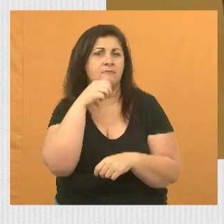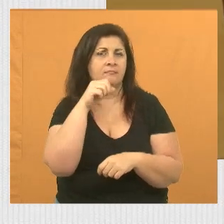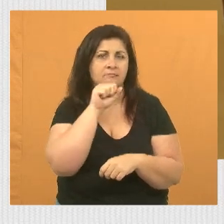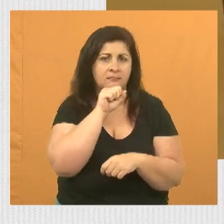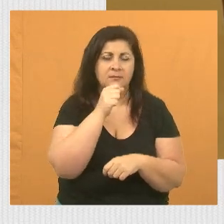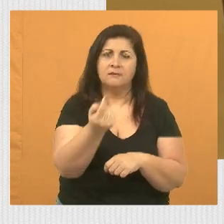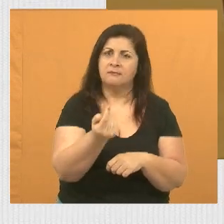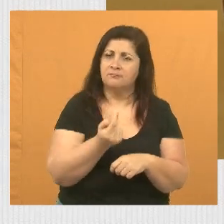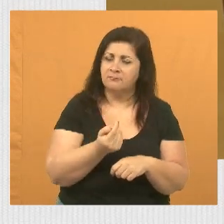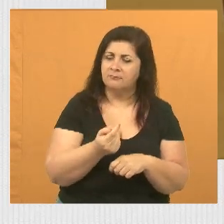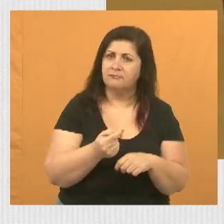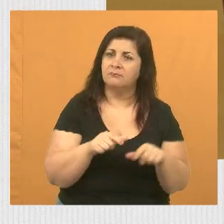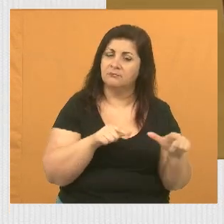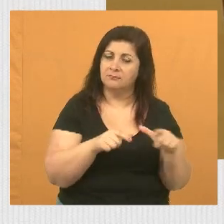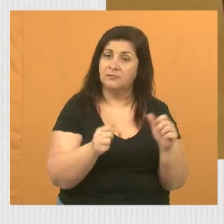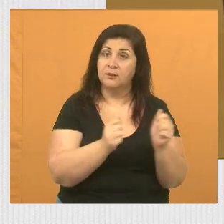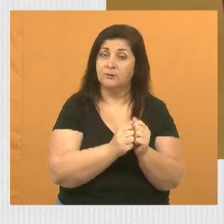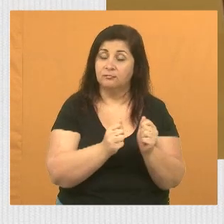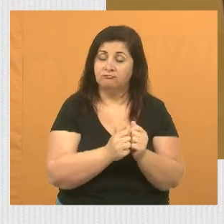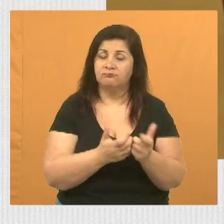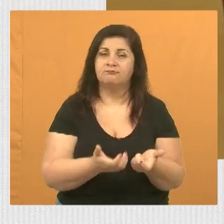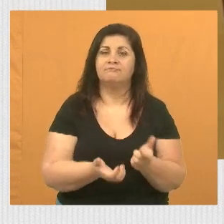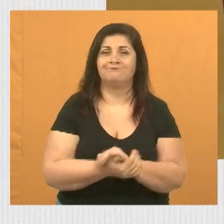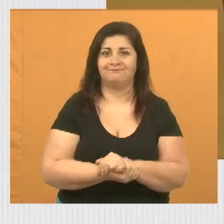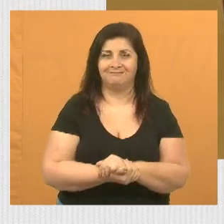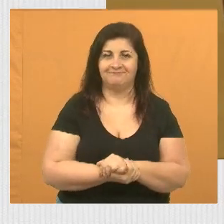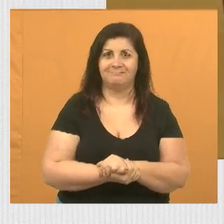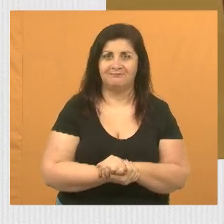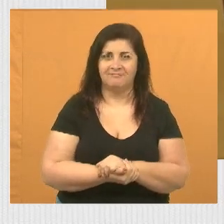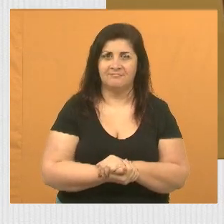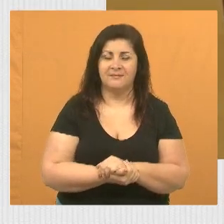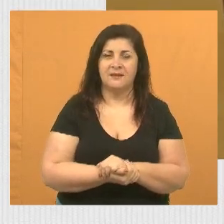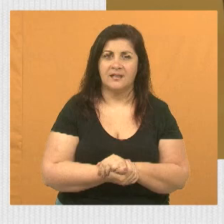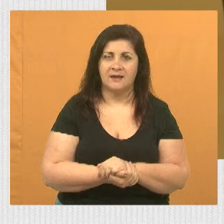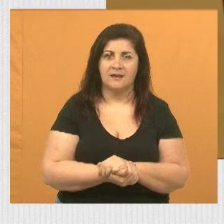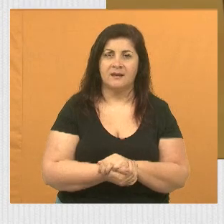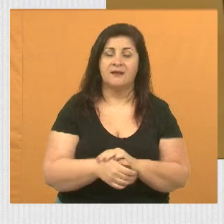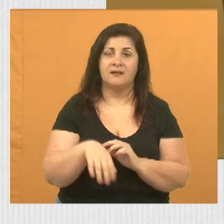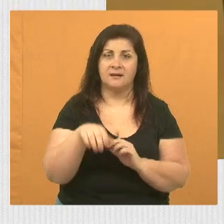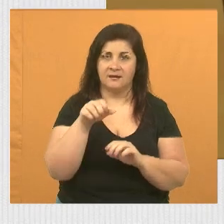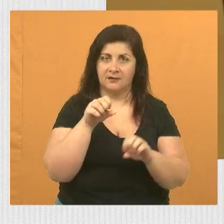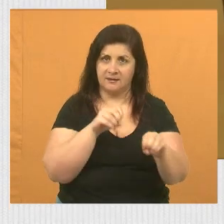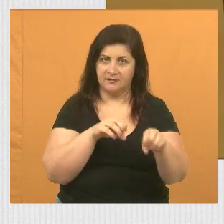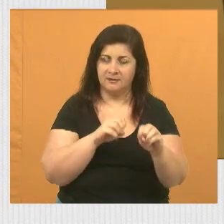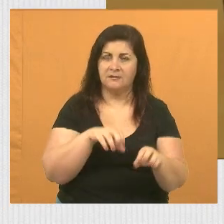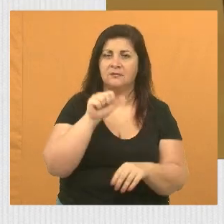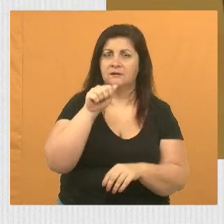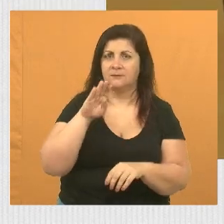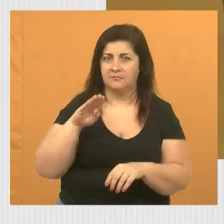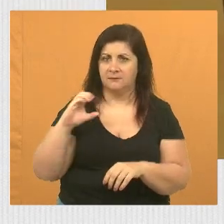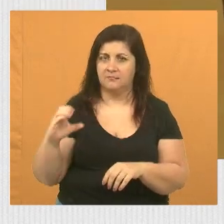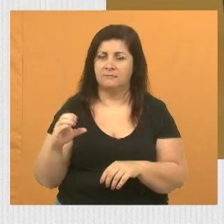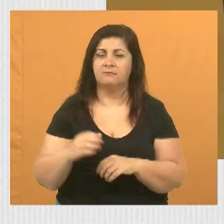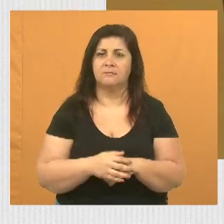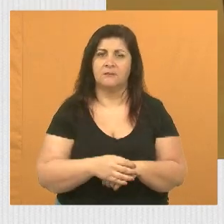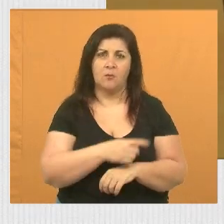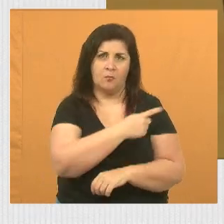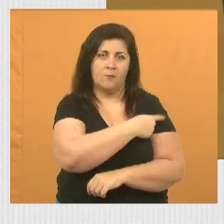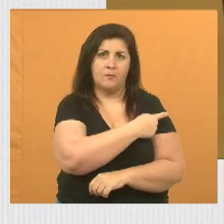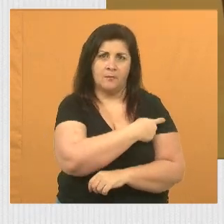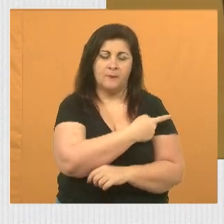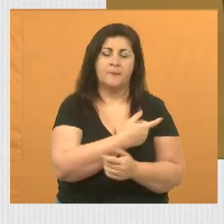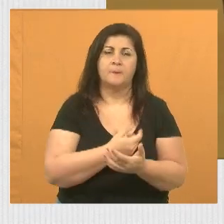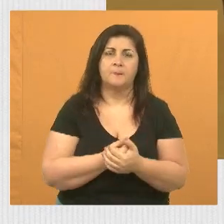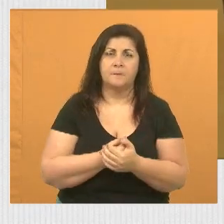para esse trabalho conjunto com os pais. Ela é uma alfabetizadora na nossa escola, está com o primeiro ano. E o ano passado